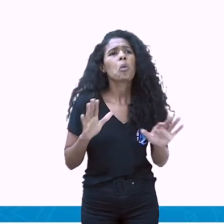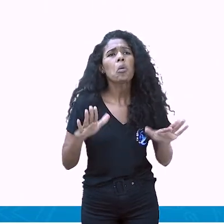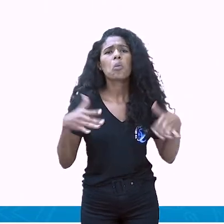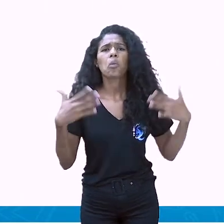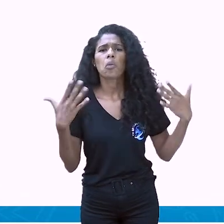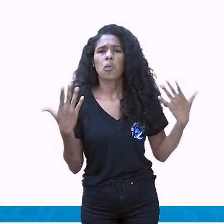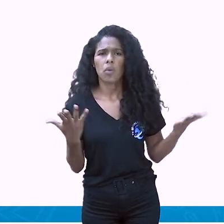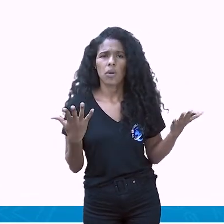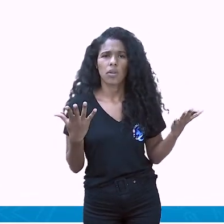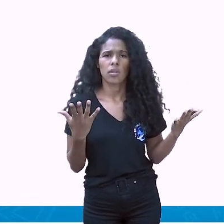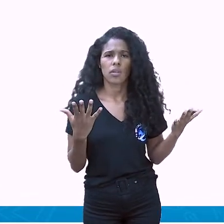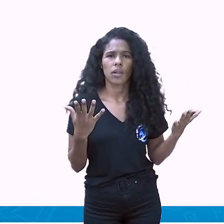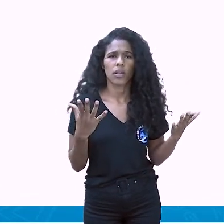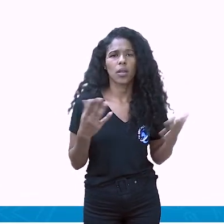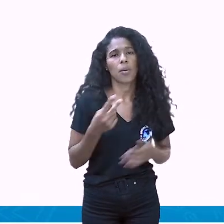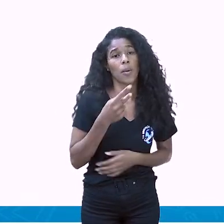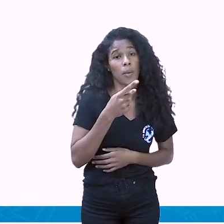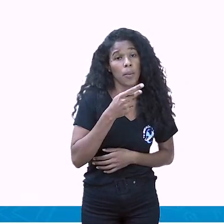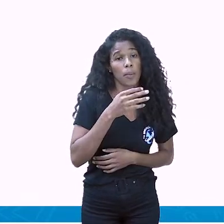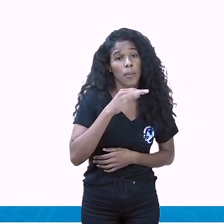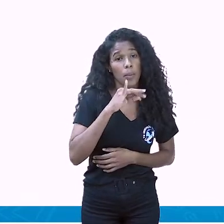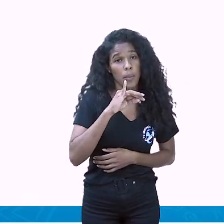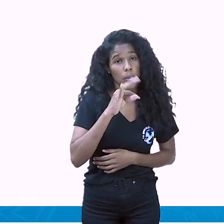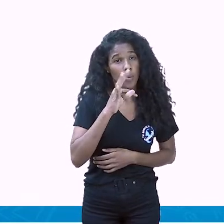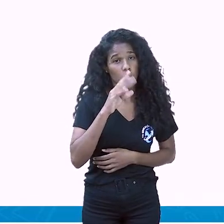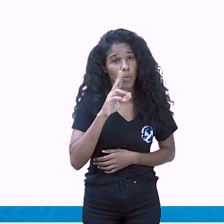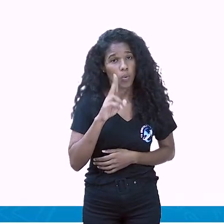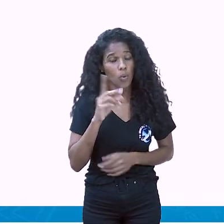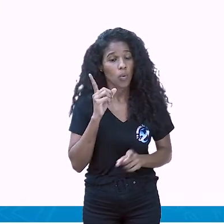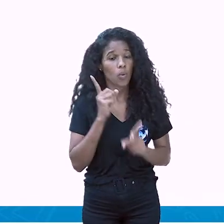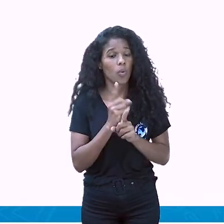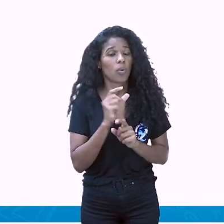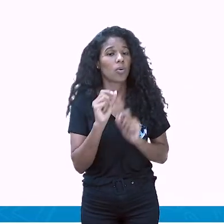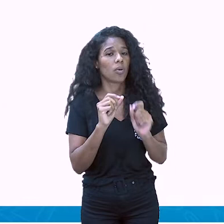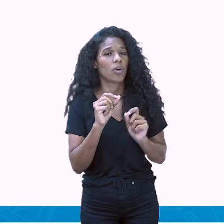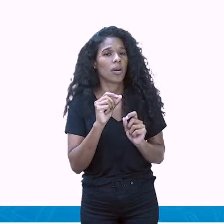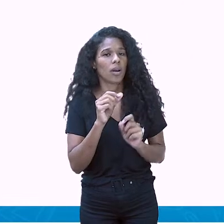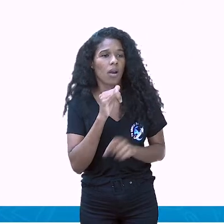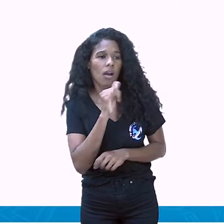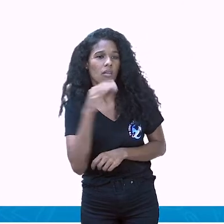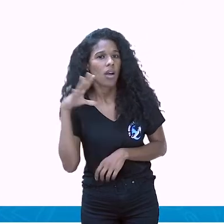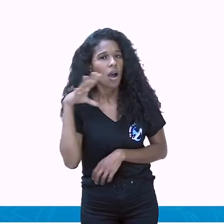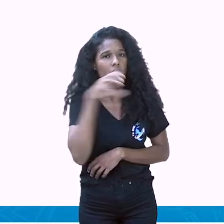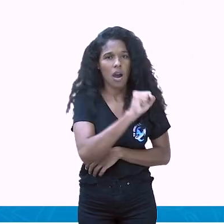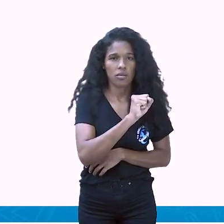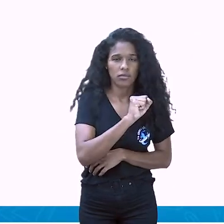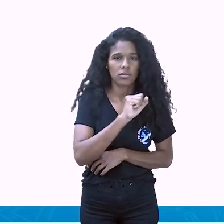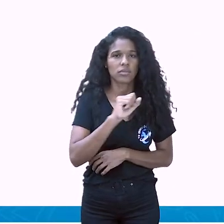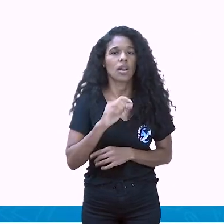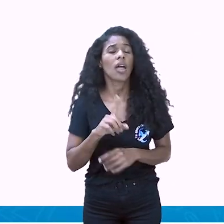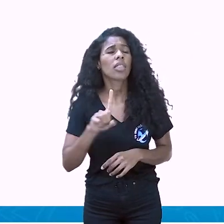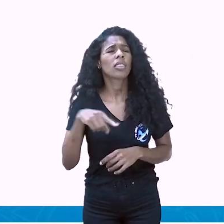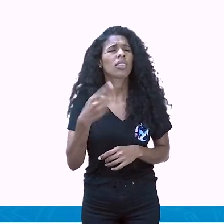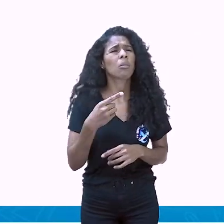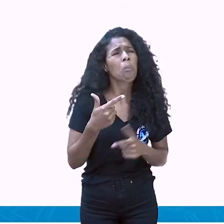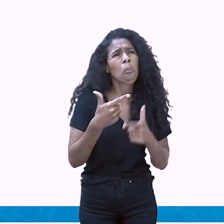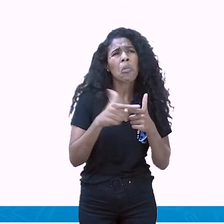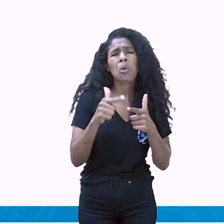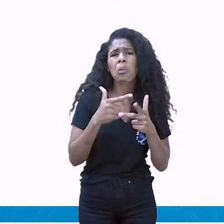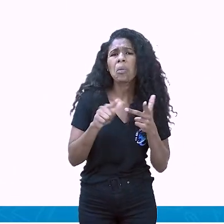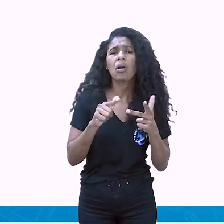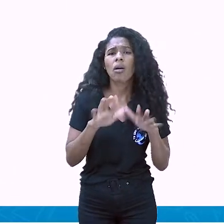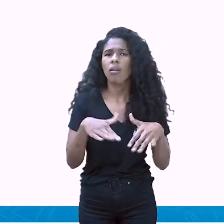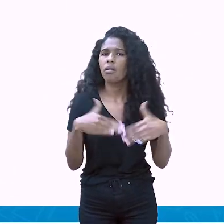embaixo da carteira, Pitu encontrou o bilhete. Ui, já pensou? E o início do problema? Quando começou ali aquele